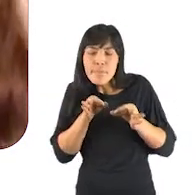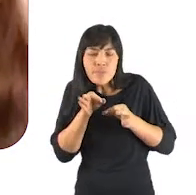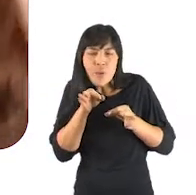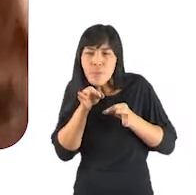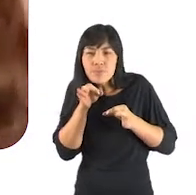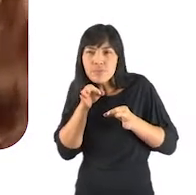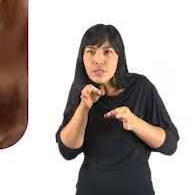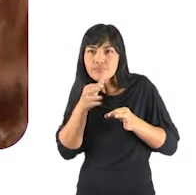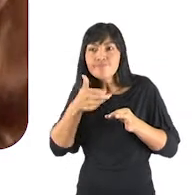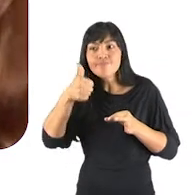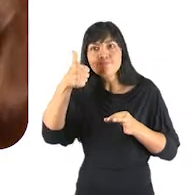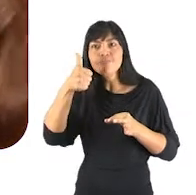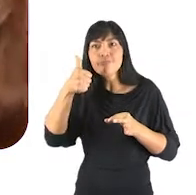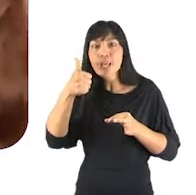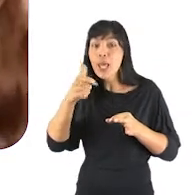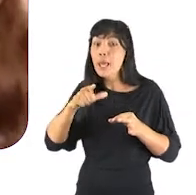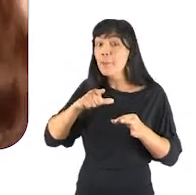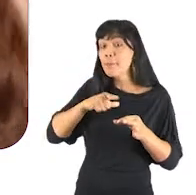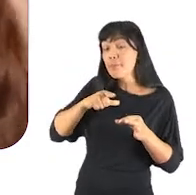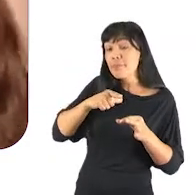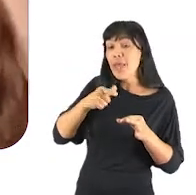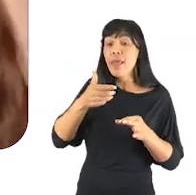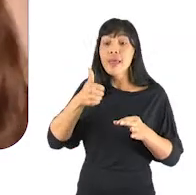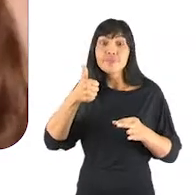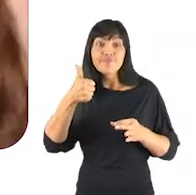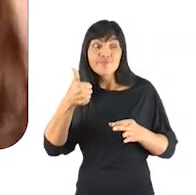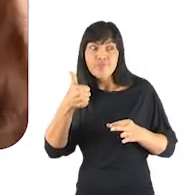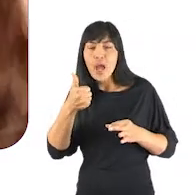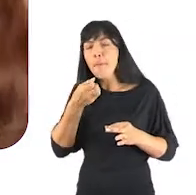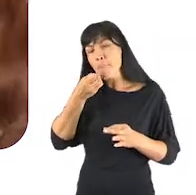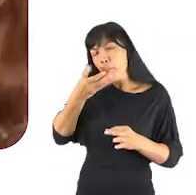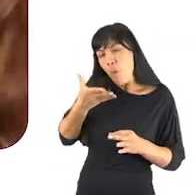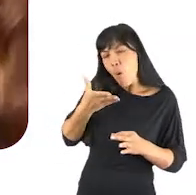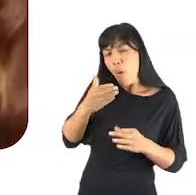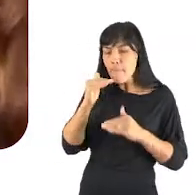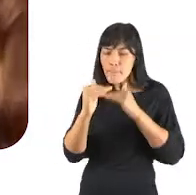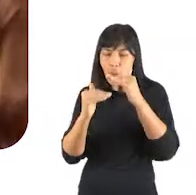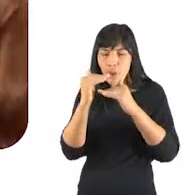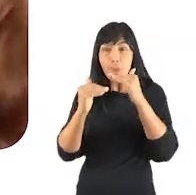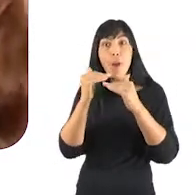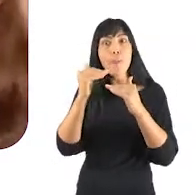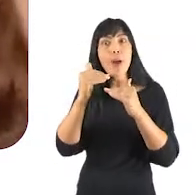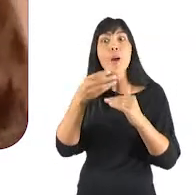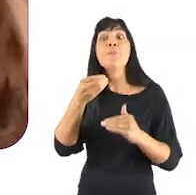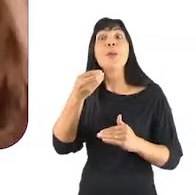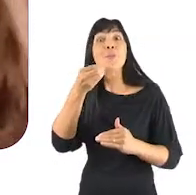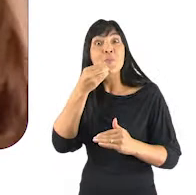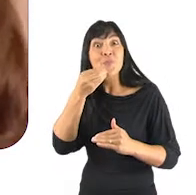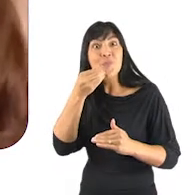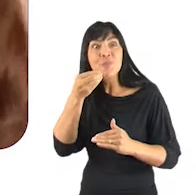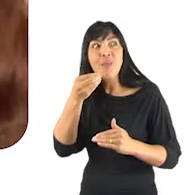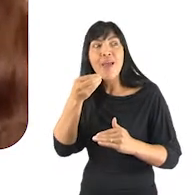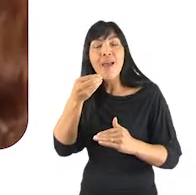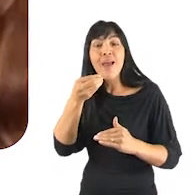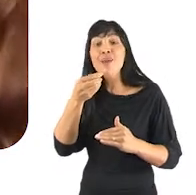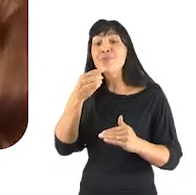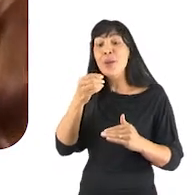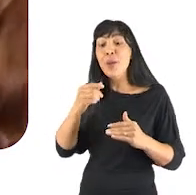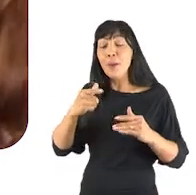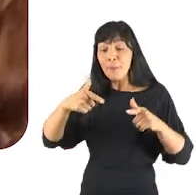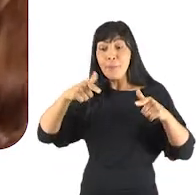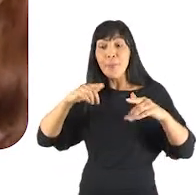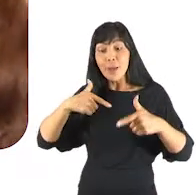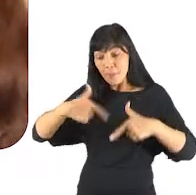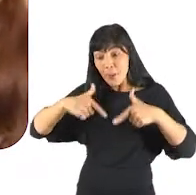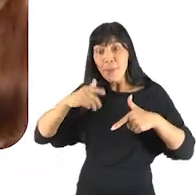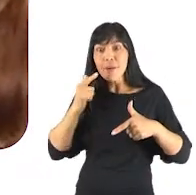aperfeiçoar, né? No caso, se tornar mais eficiente, mais eficaz e desenvolver novas oportunidades de